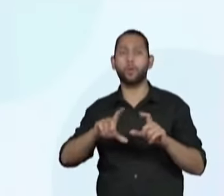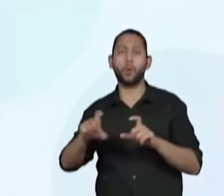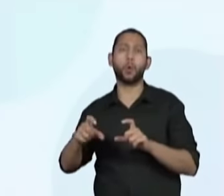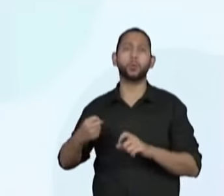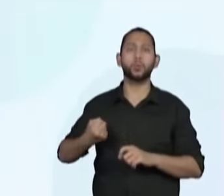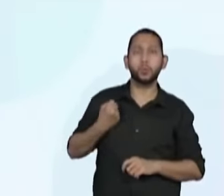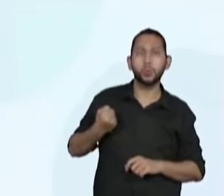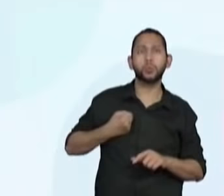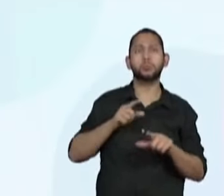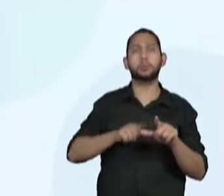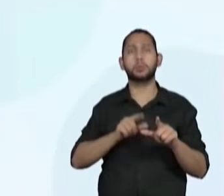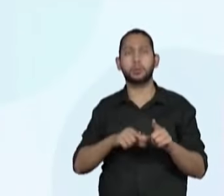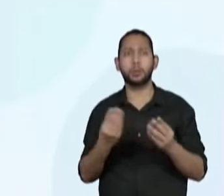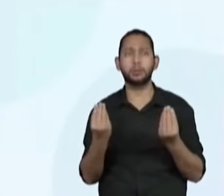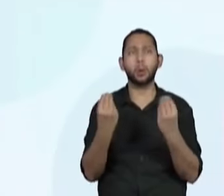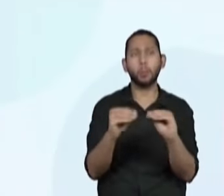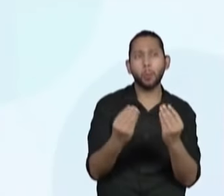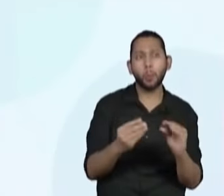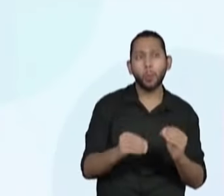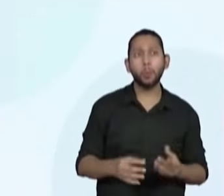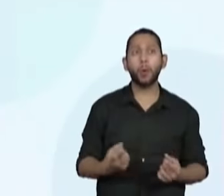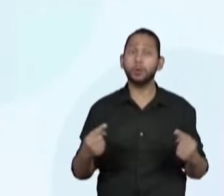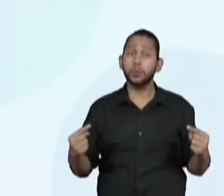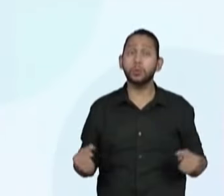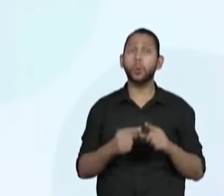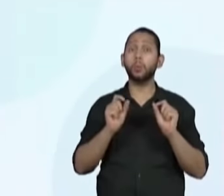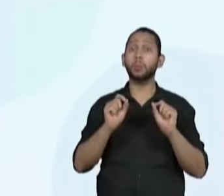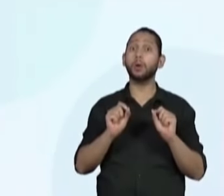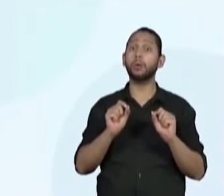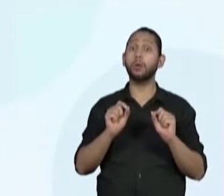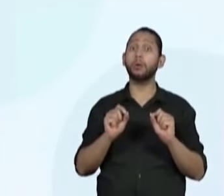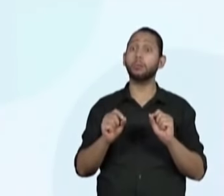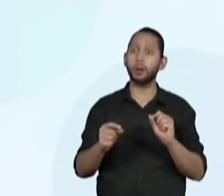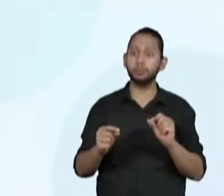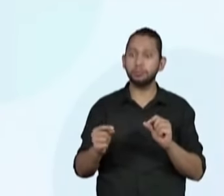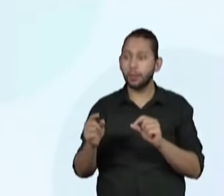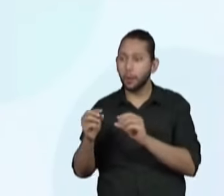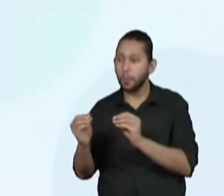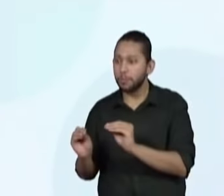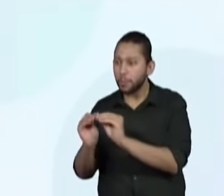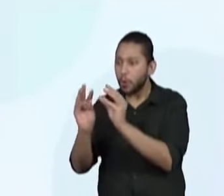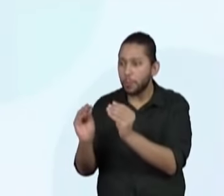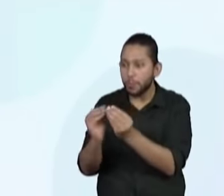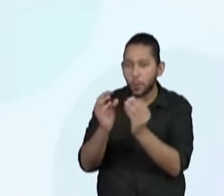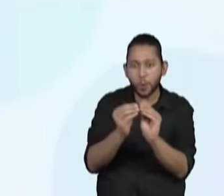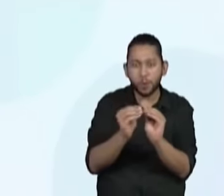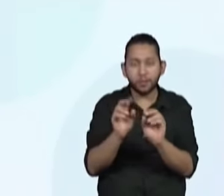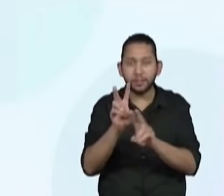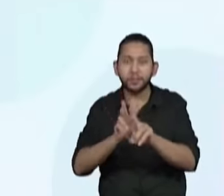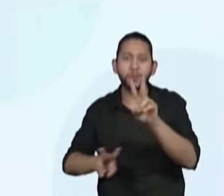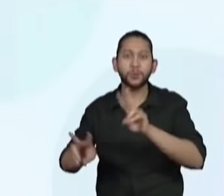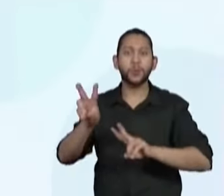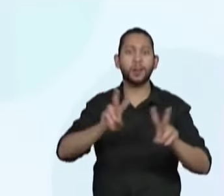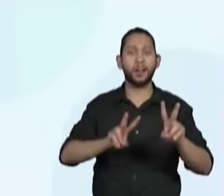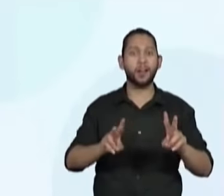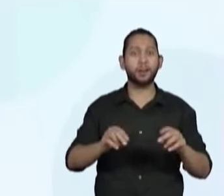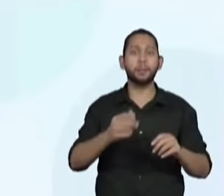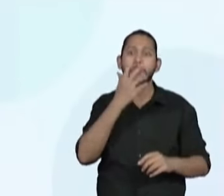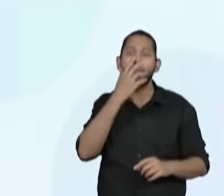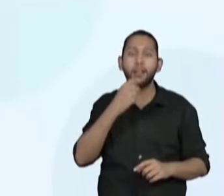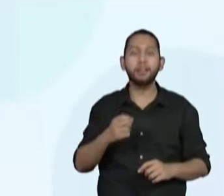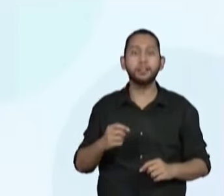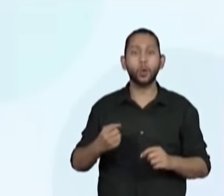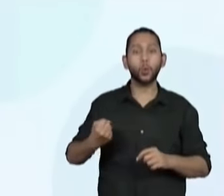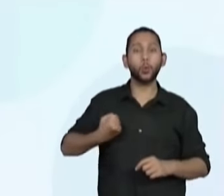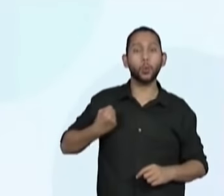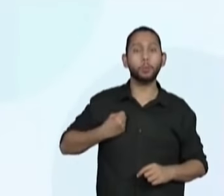números, letras, utilizando, né, esses elementos para formar imagens, né? Como rostos, paisagens, enfim,